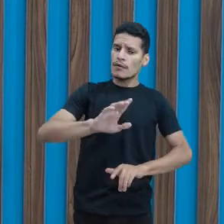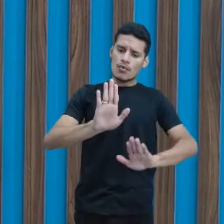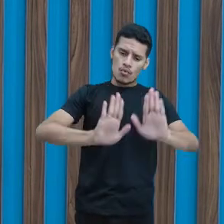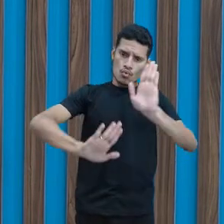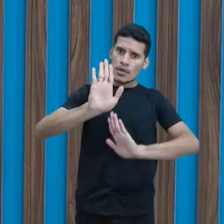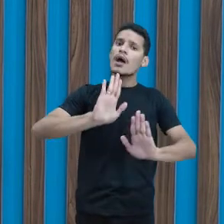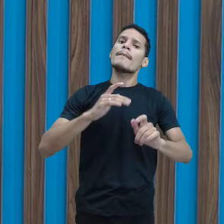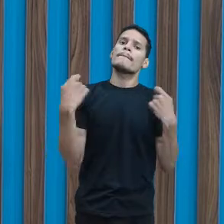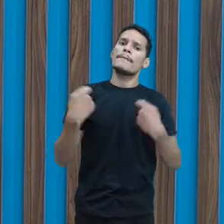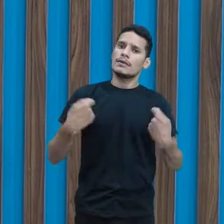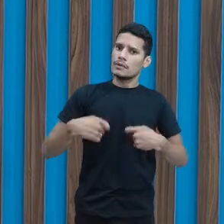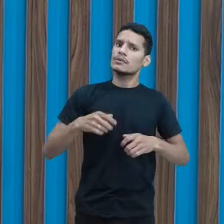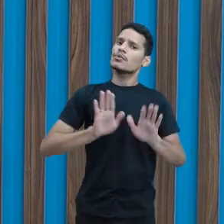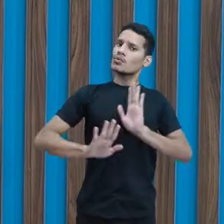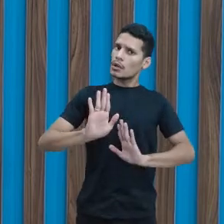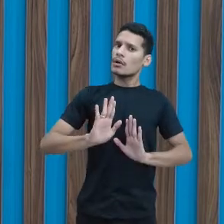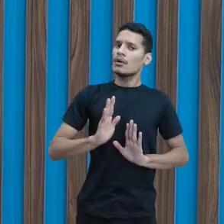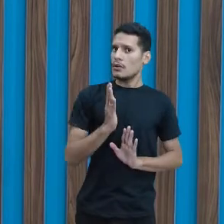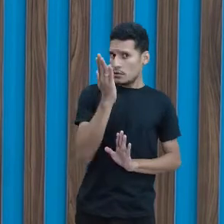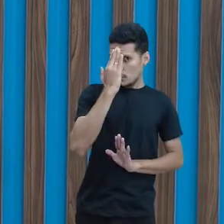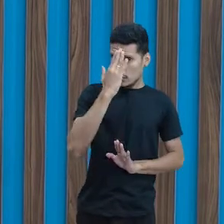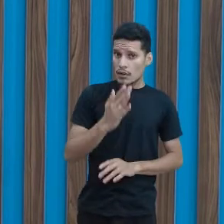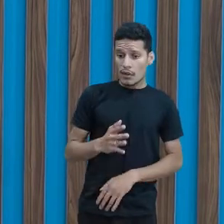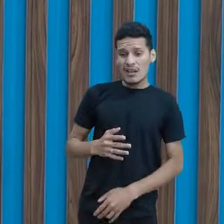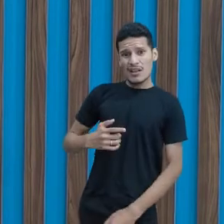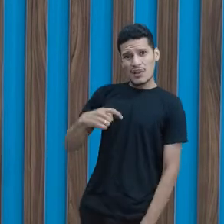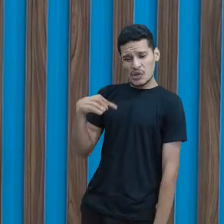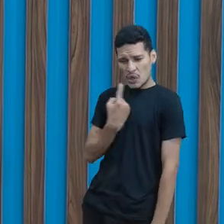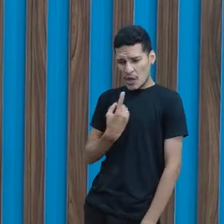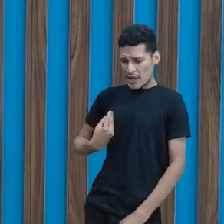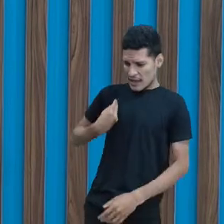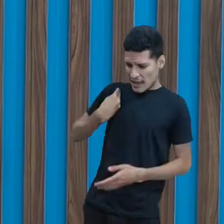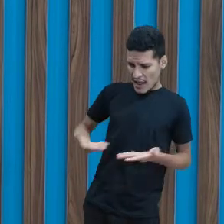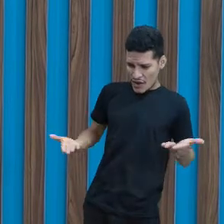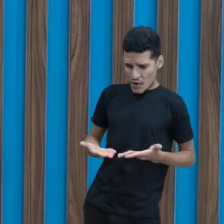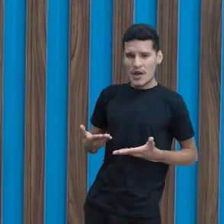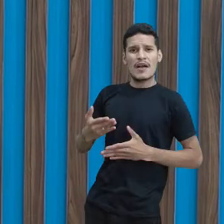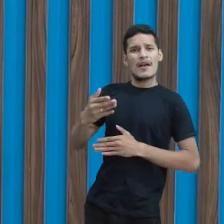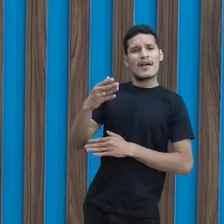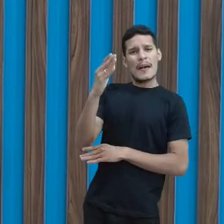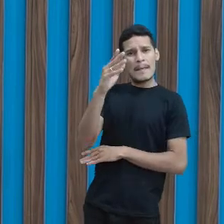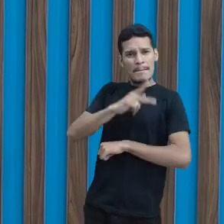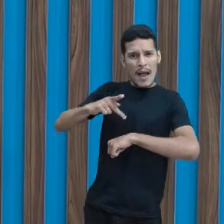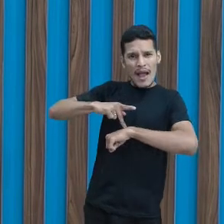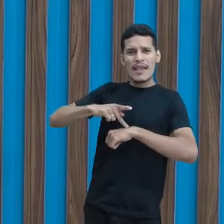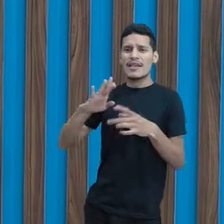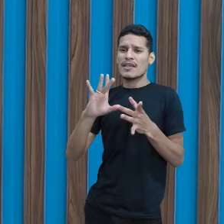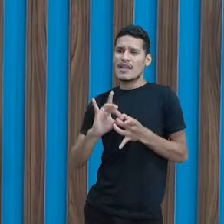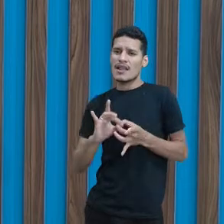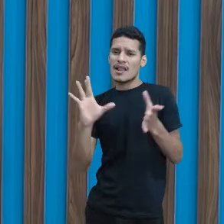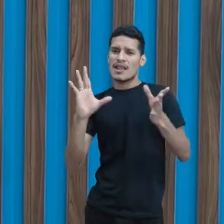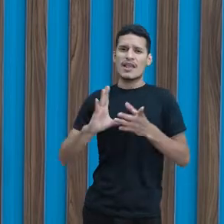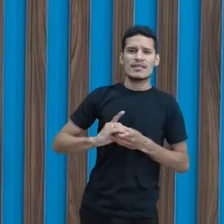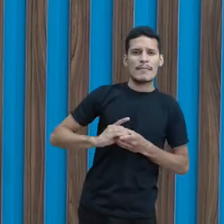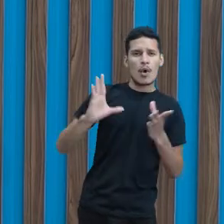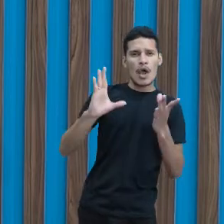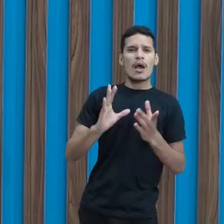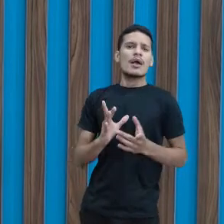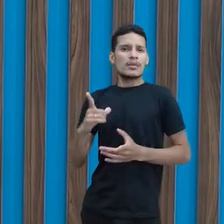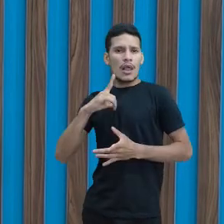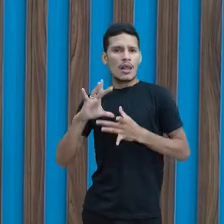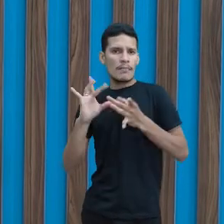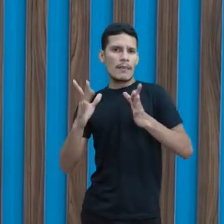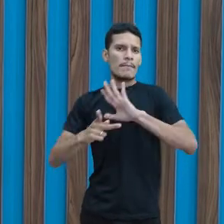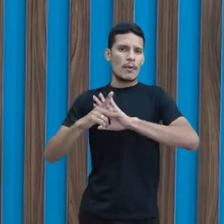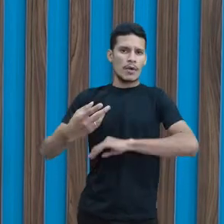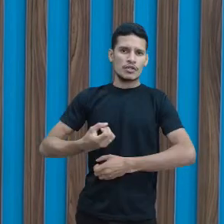porque não é porque a gente vive em um país democrático, que tem liberdade de expressão, que a gente tem o direito